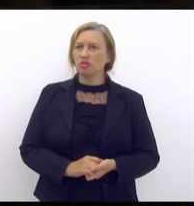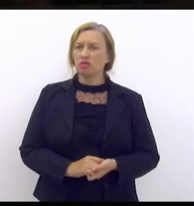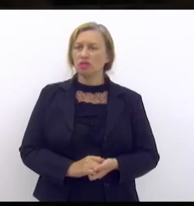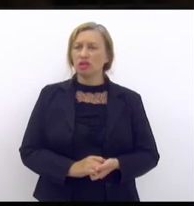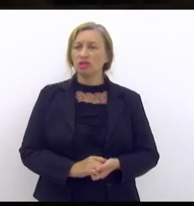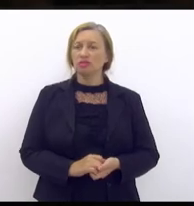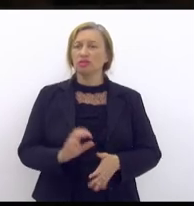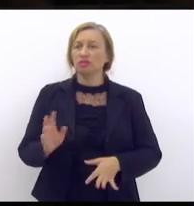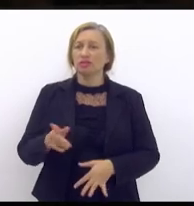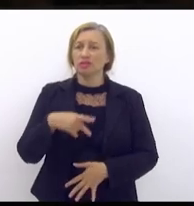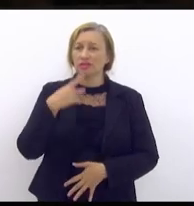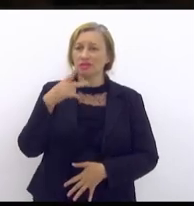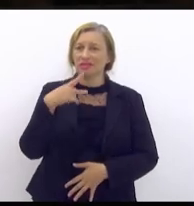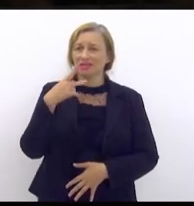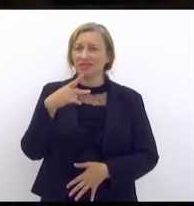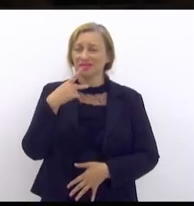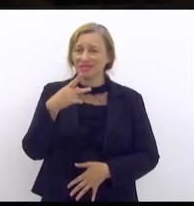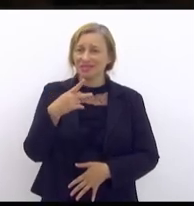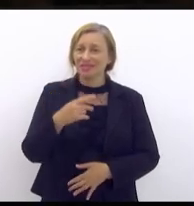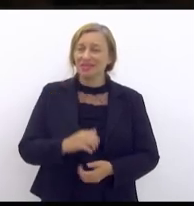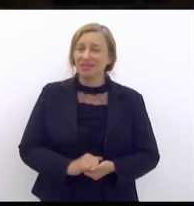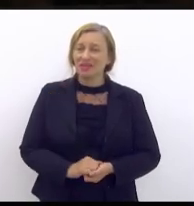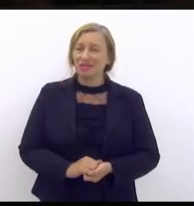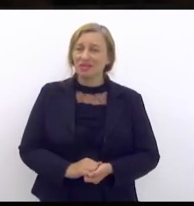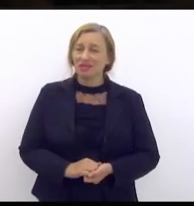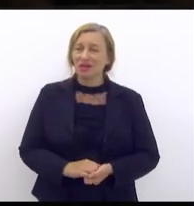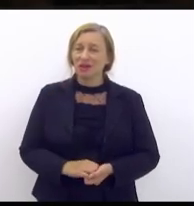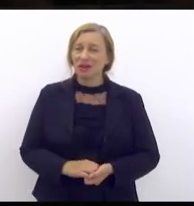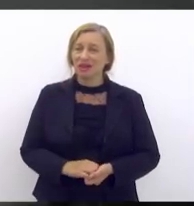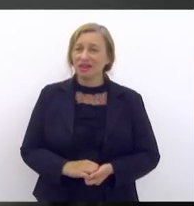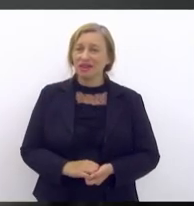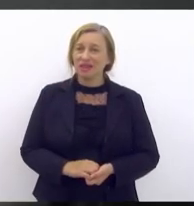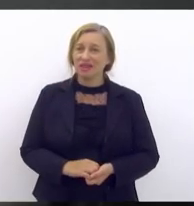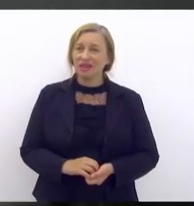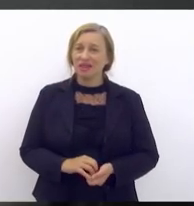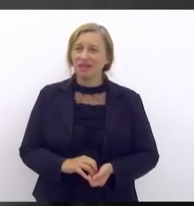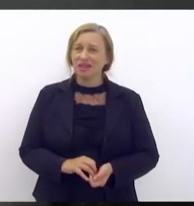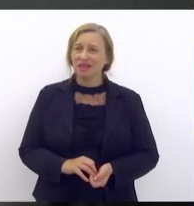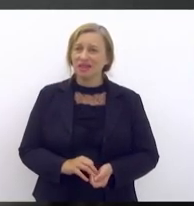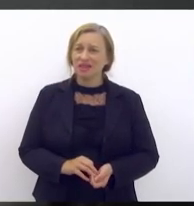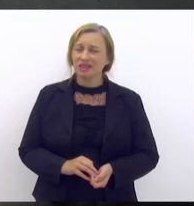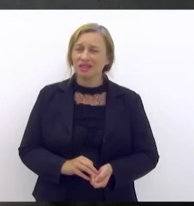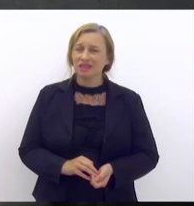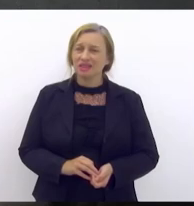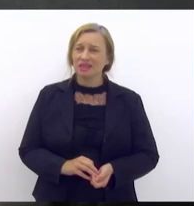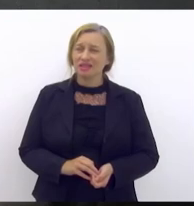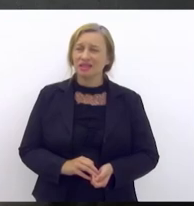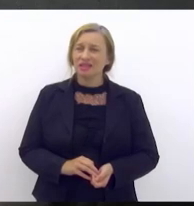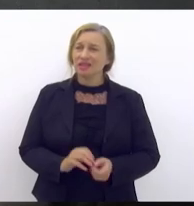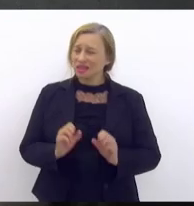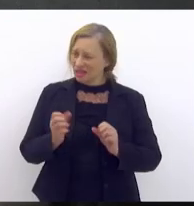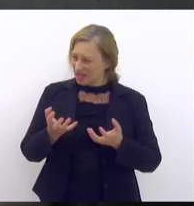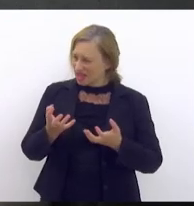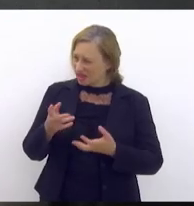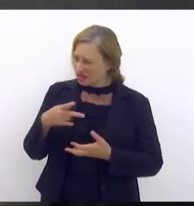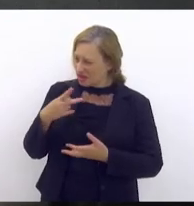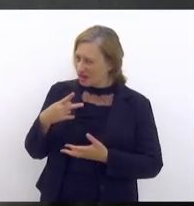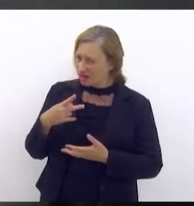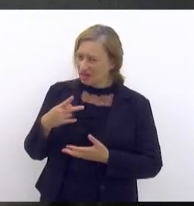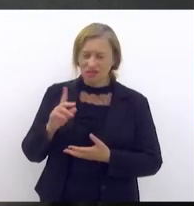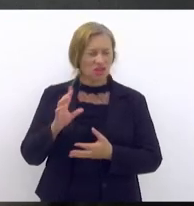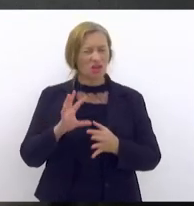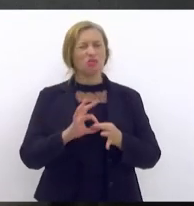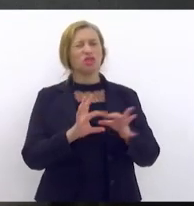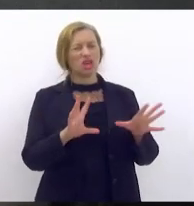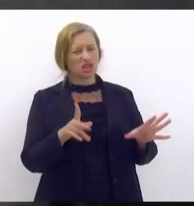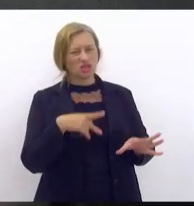Vou falar sobre os quintais verdes. Vossa Excelência quer fazer uso da palavra? Eu aguardo o senhor terminar. Não, lhe dou a